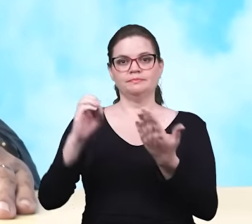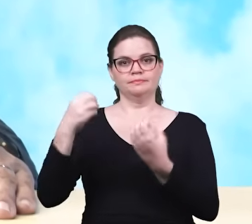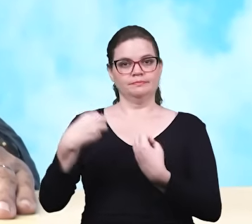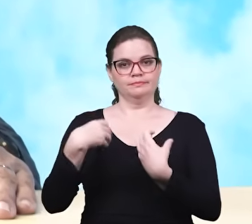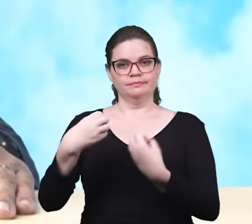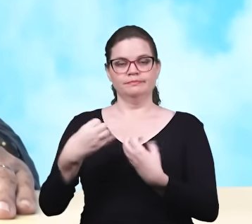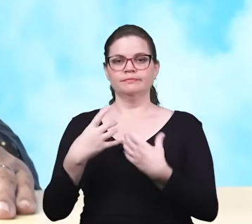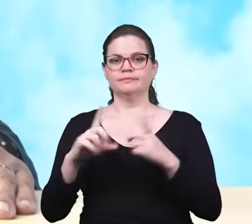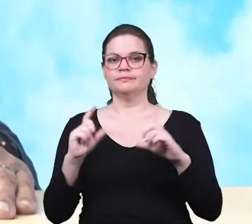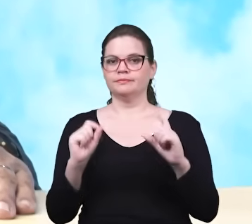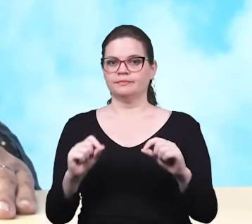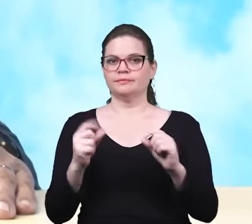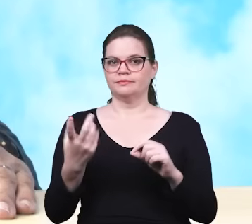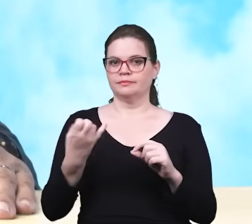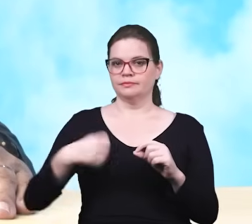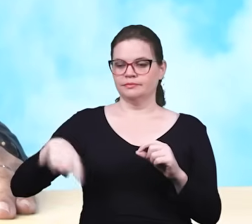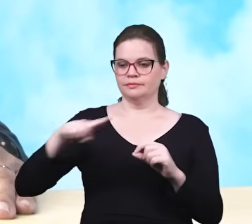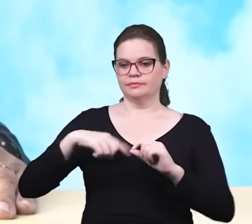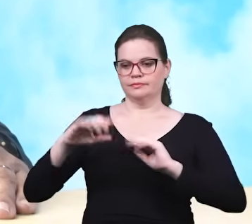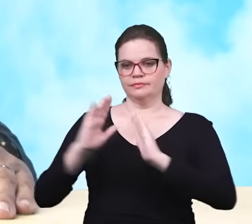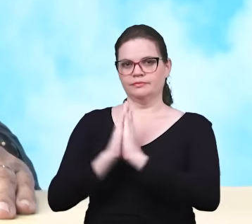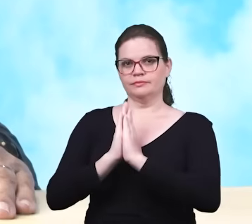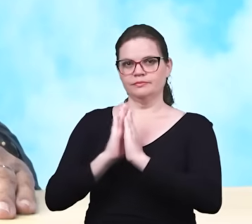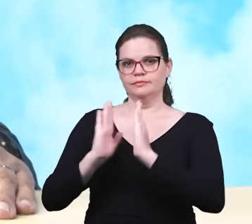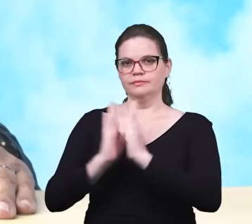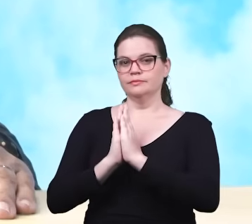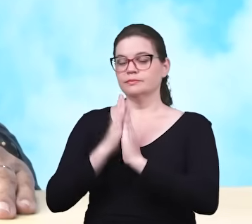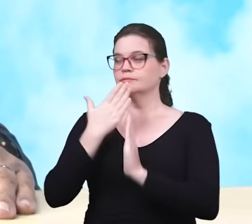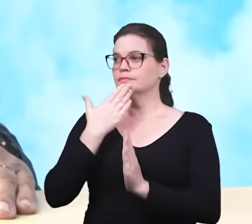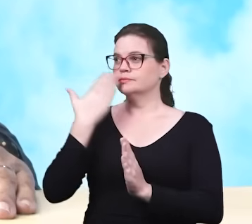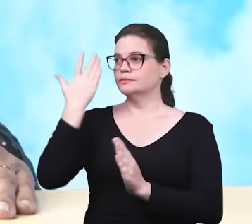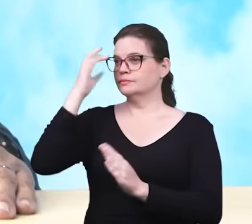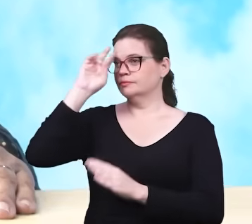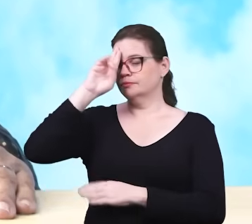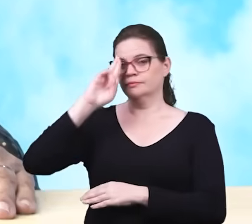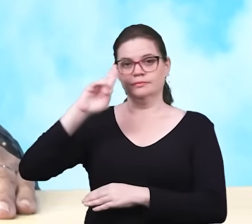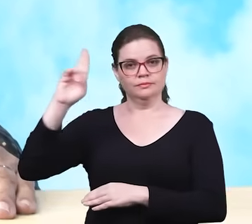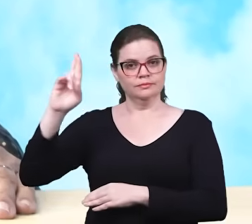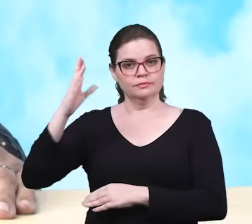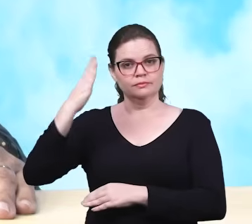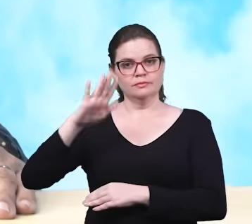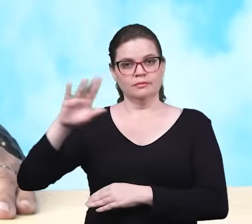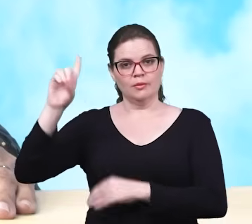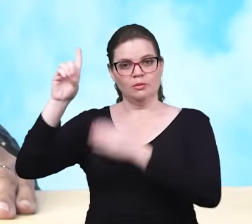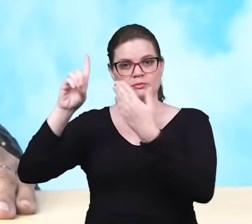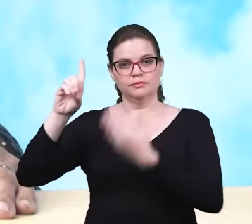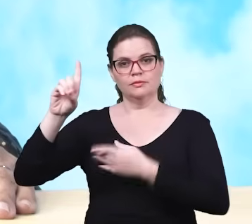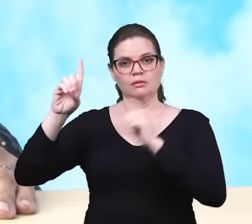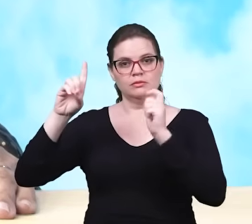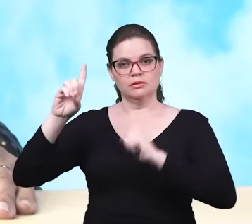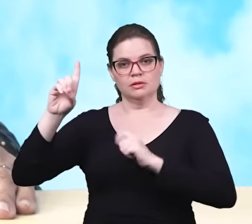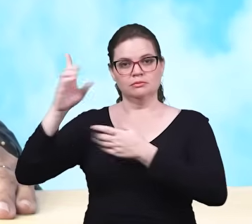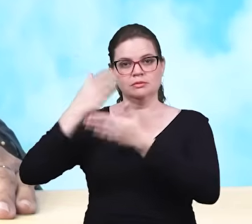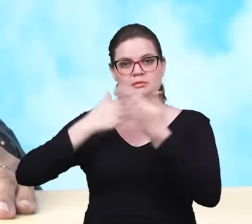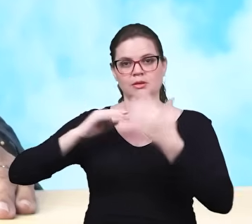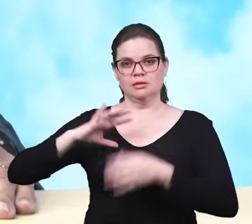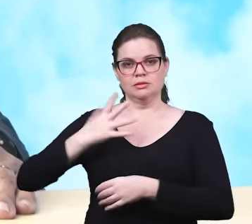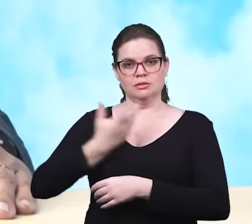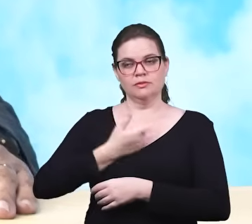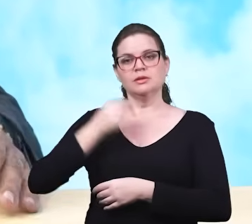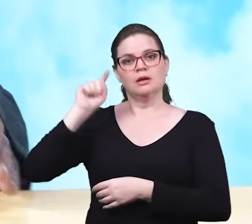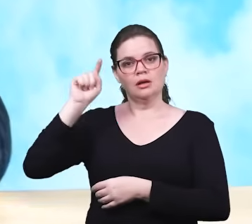ensina que se nós orarmos ao Senhor, o Deus da nossa salvação, Ele